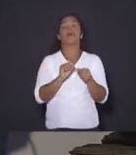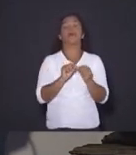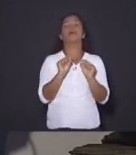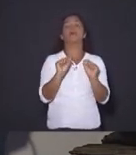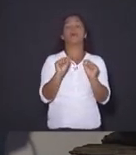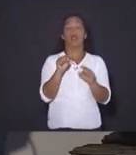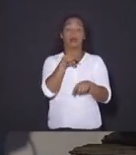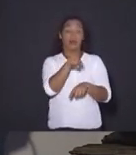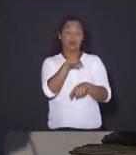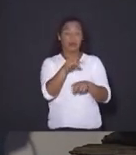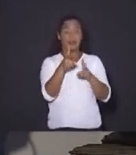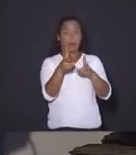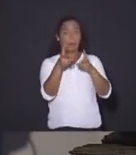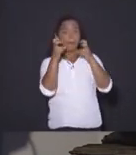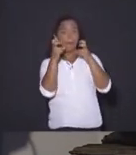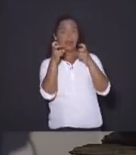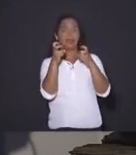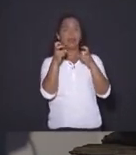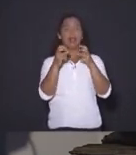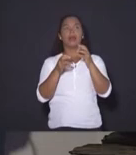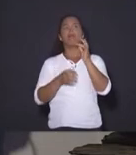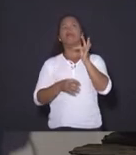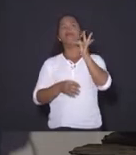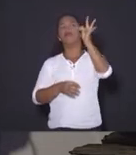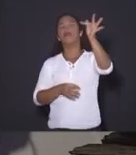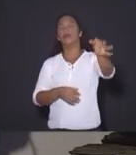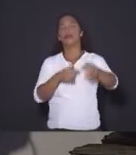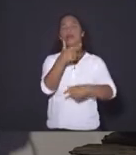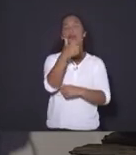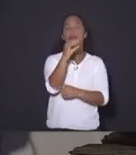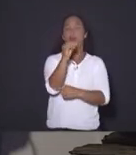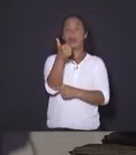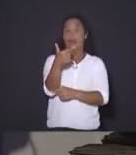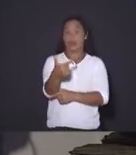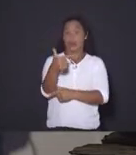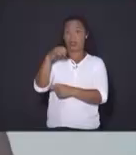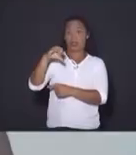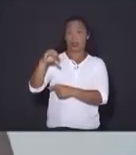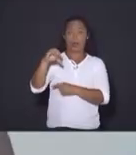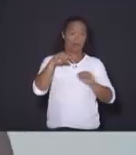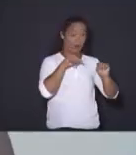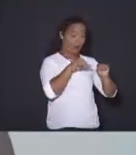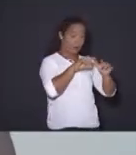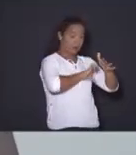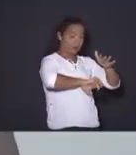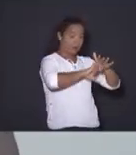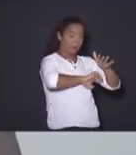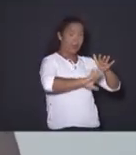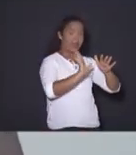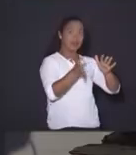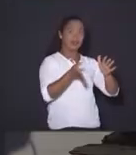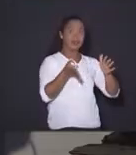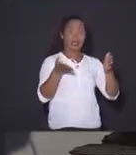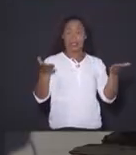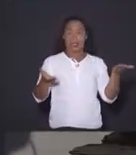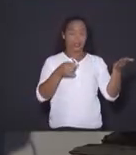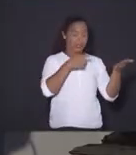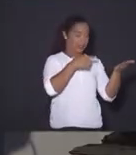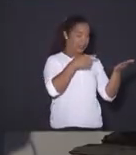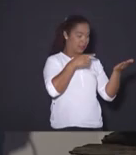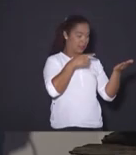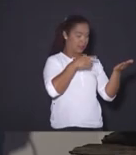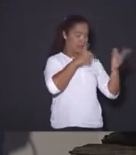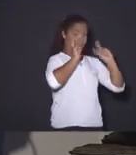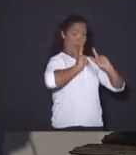sua visão no futurismo você botou pra domingo 29 já que nesse sentido o computador já vai estar próximo do ser humano como é que vai ver essa interação